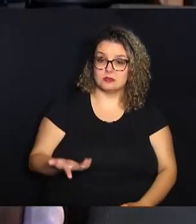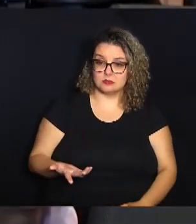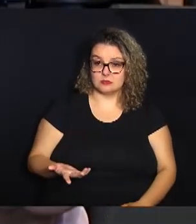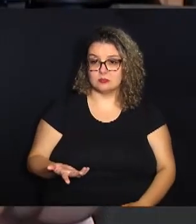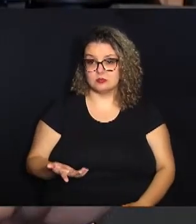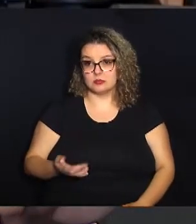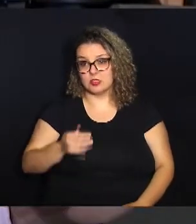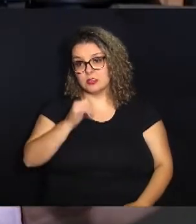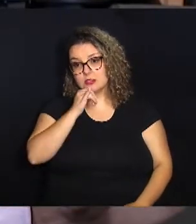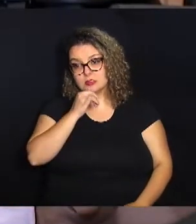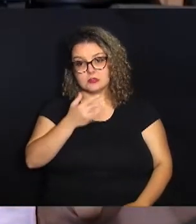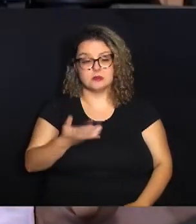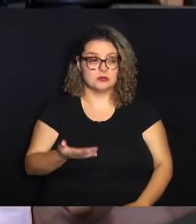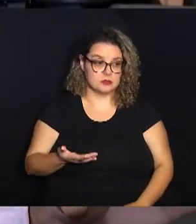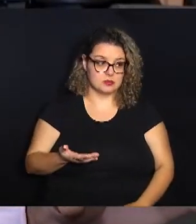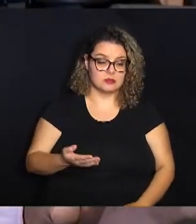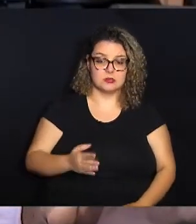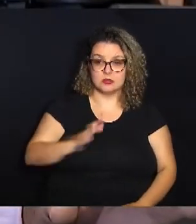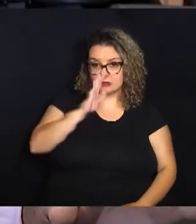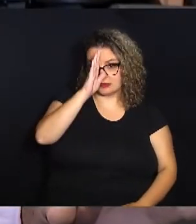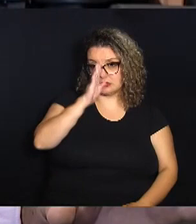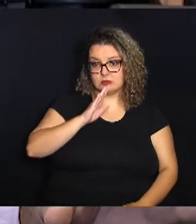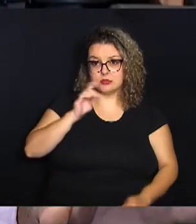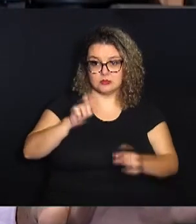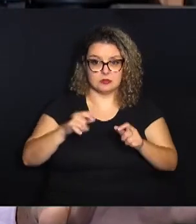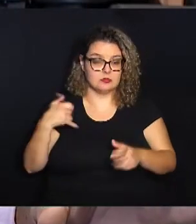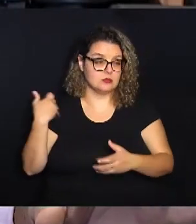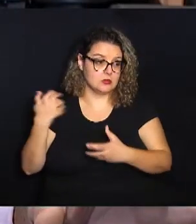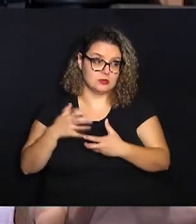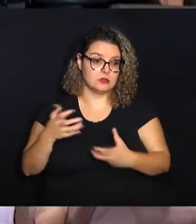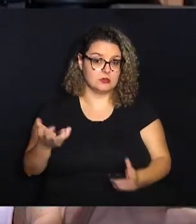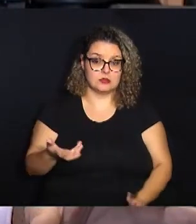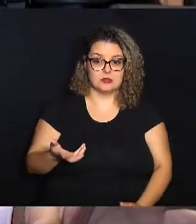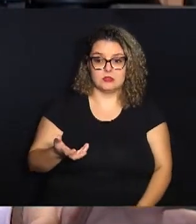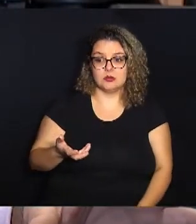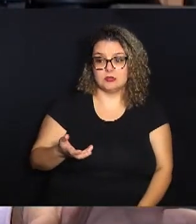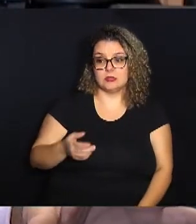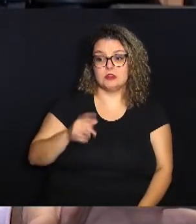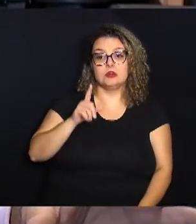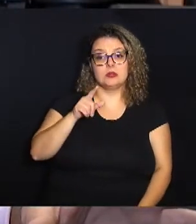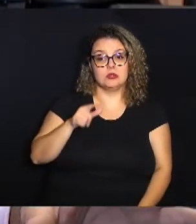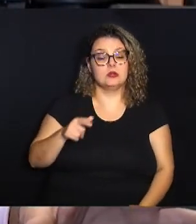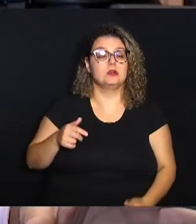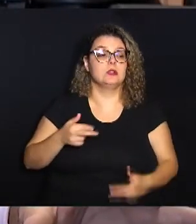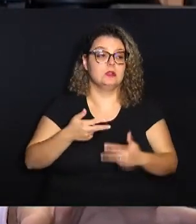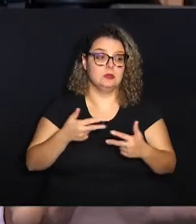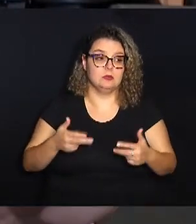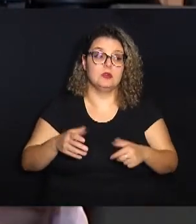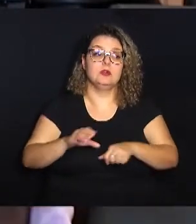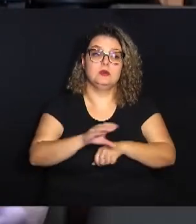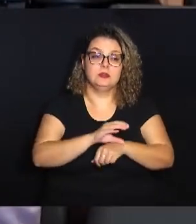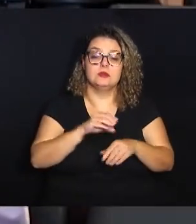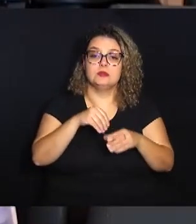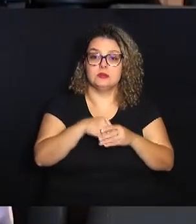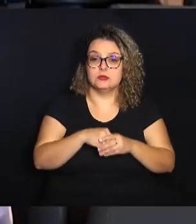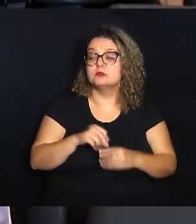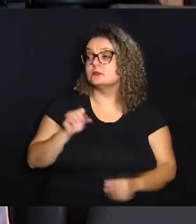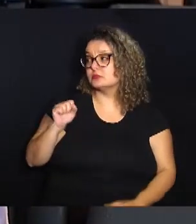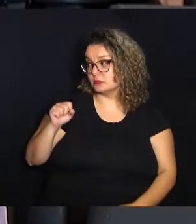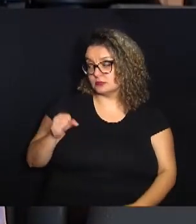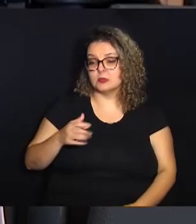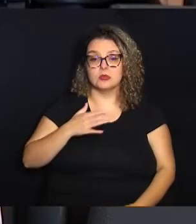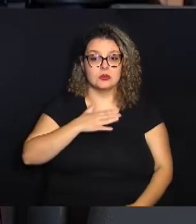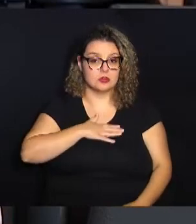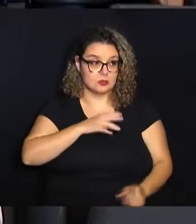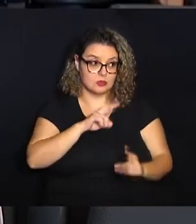por exemplo, na gratuidade de pessoas idosas, que é uma questão constitucional e que, no meu ponto